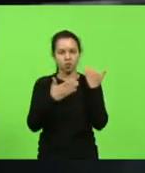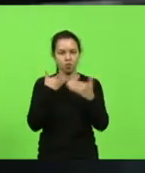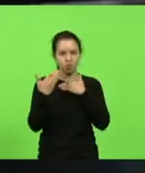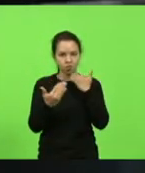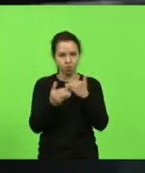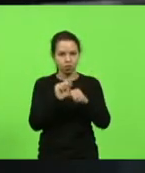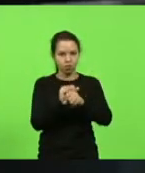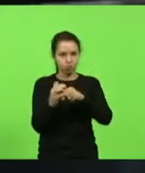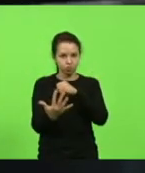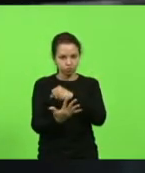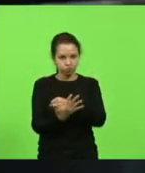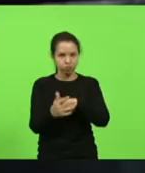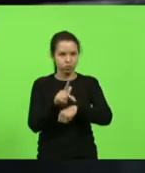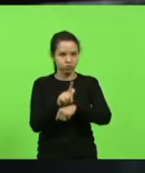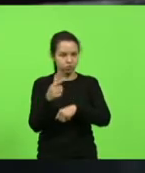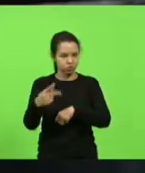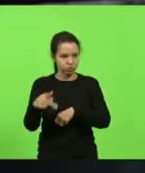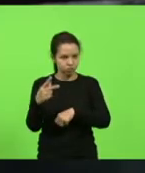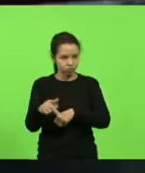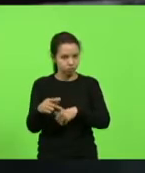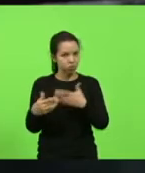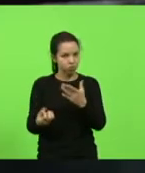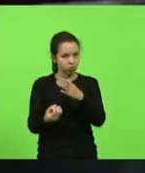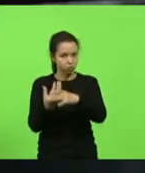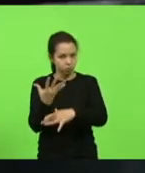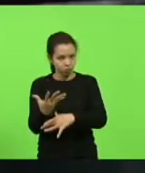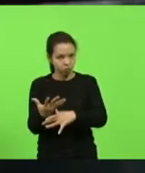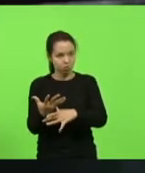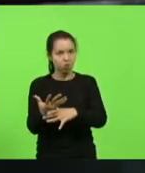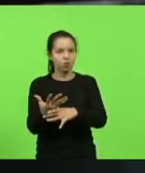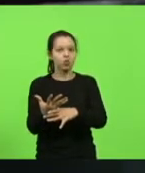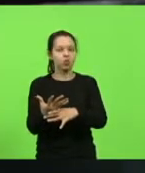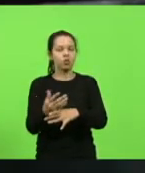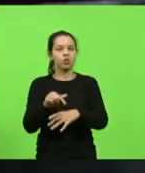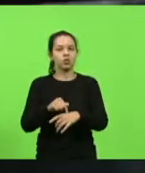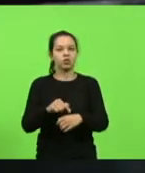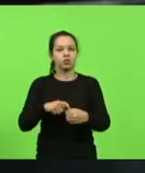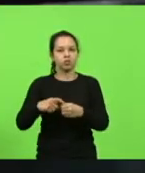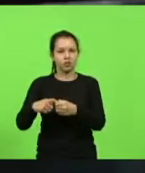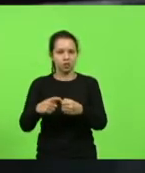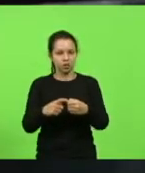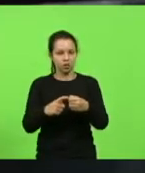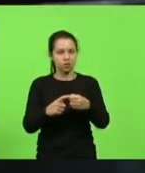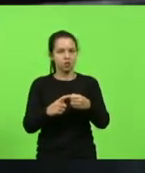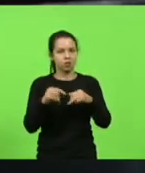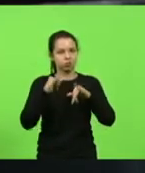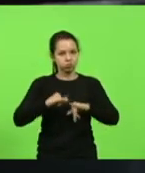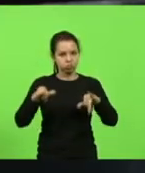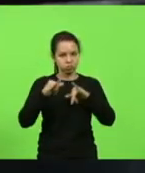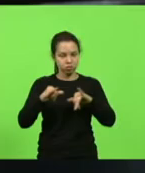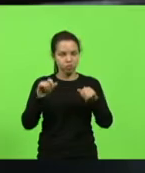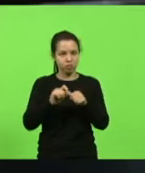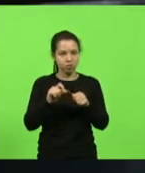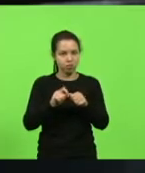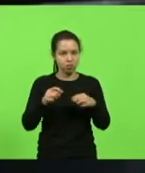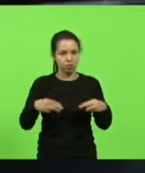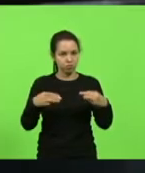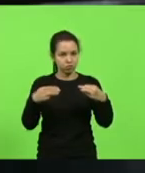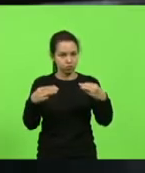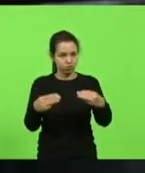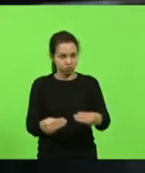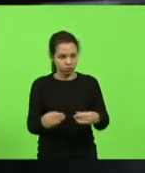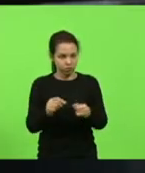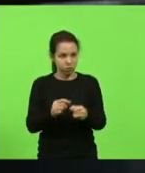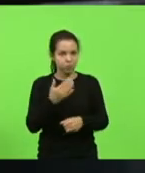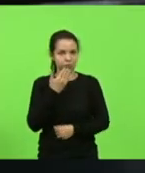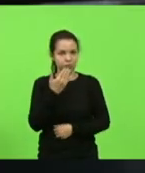que inclusive levou à criação de um consórcio de veículos de imprensa para fazer o que o Ministério deixou de fazer a seu